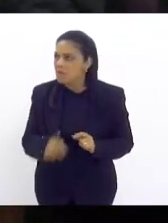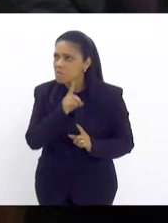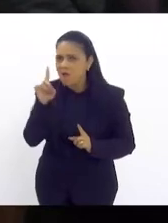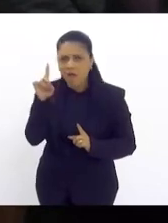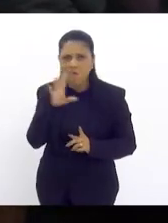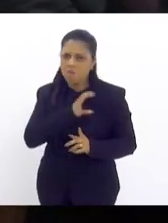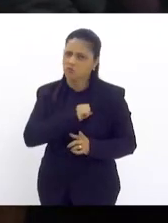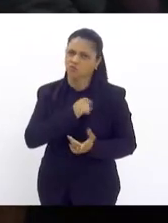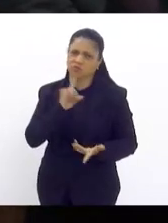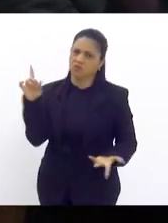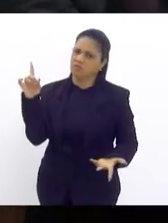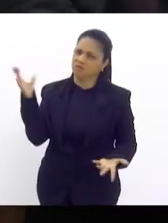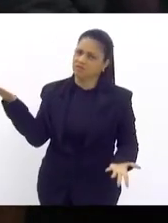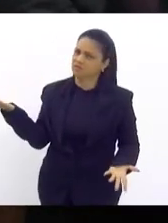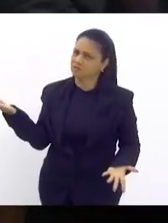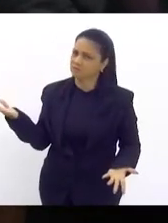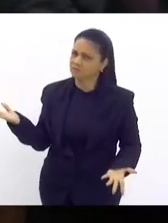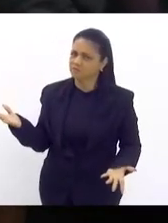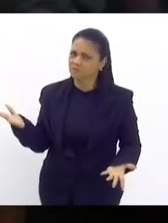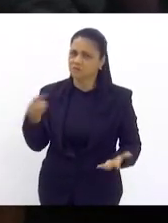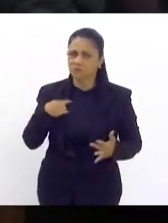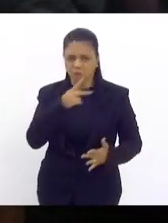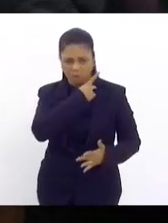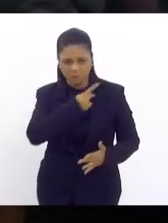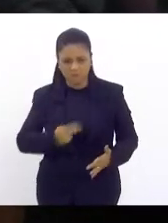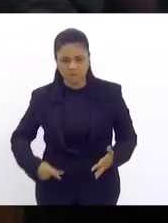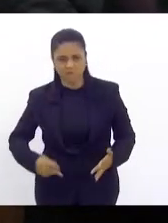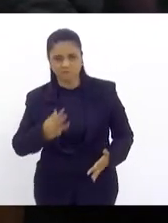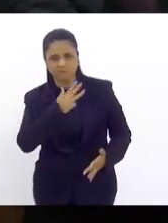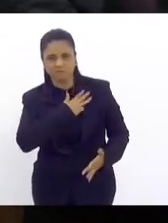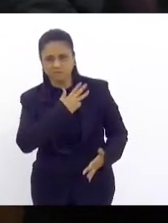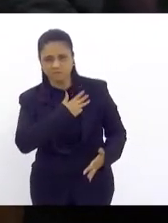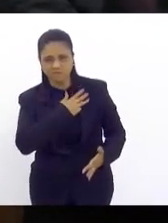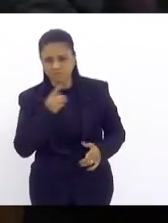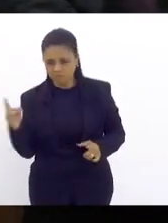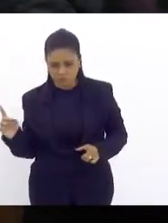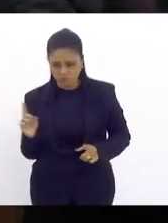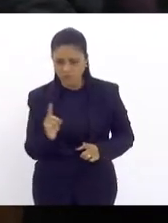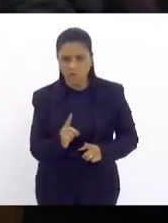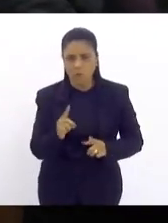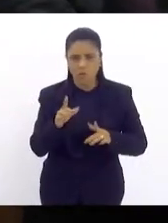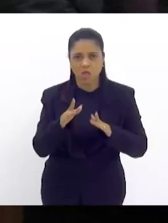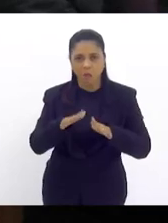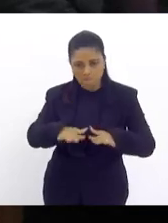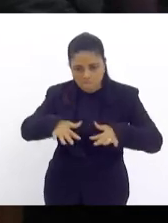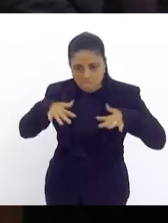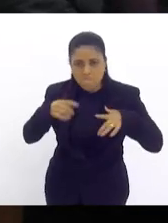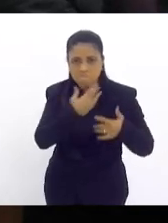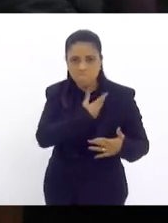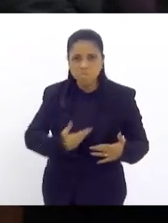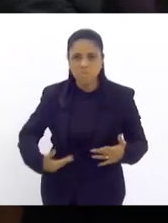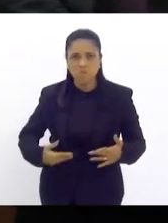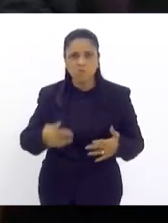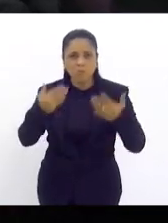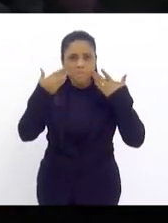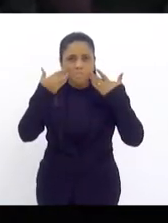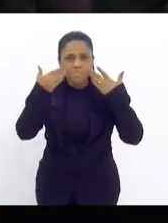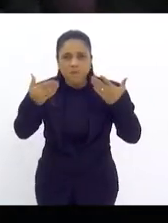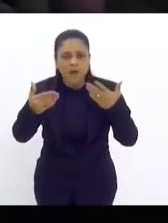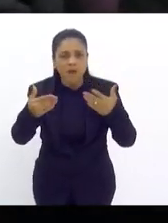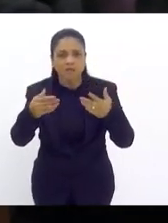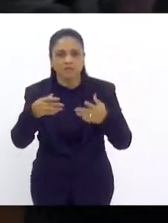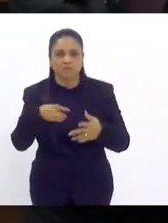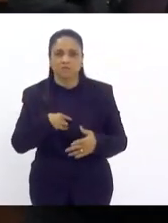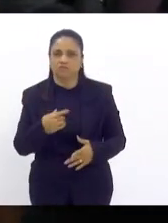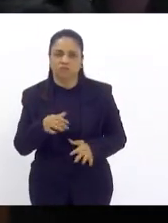e mais Presidente o Presidente da República não vem a público tendo a hombridade de ter falado a bobagem que